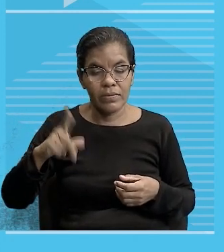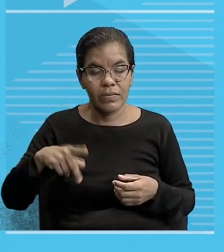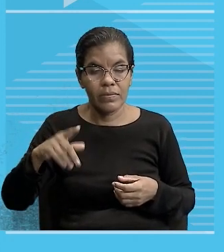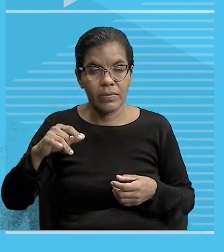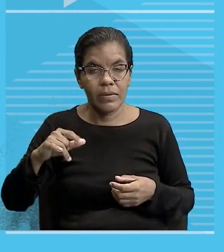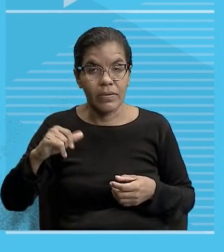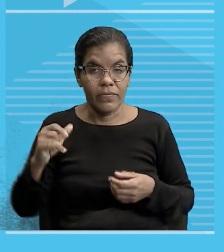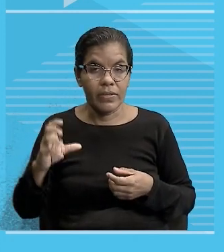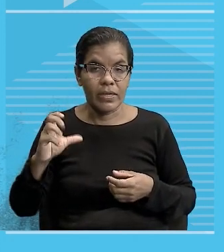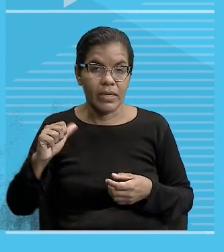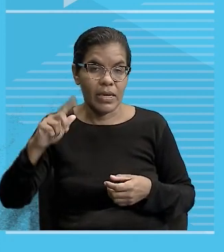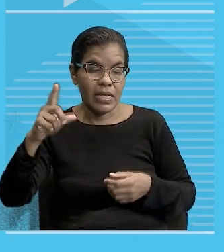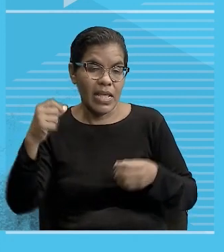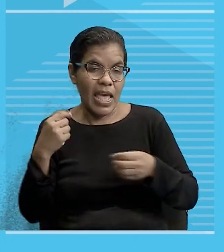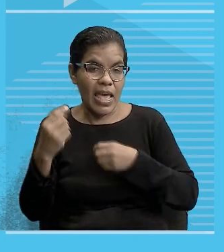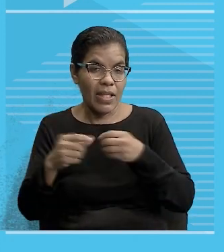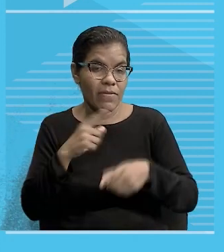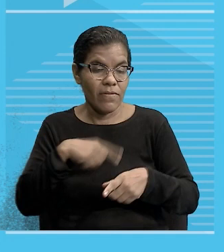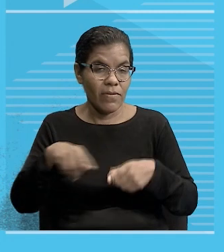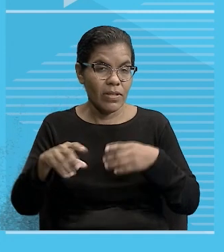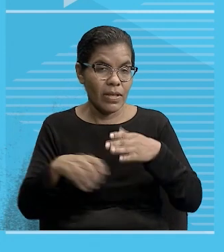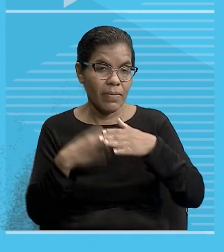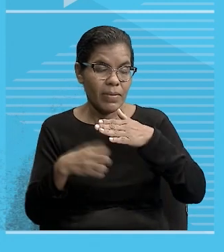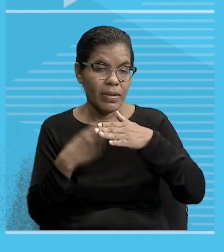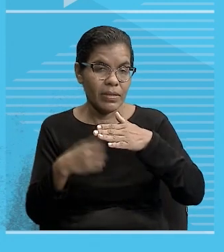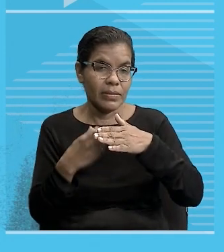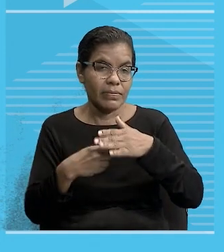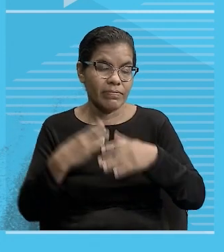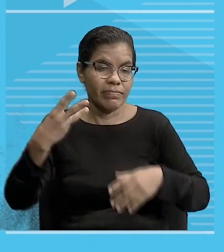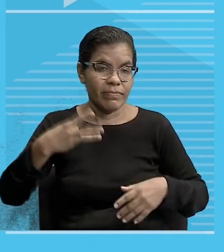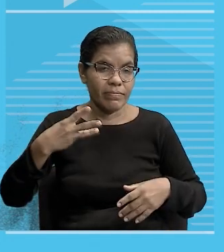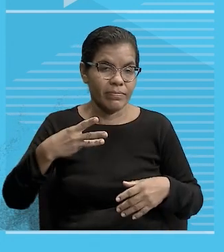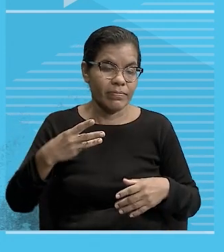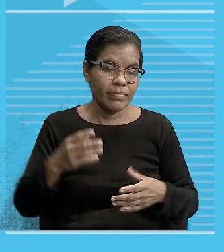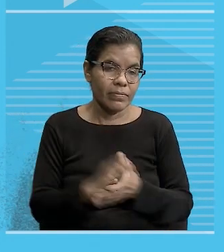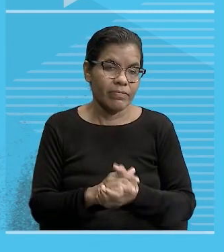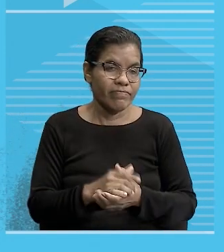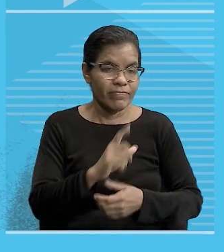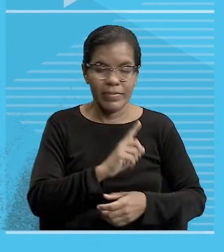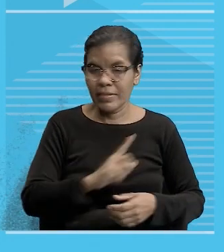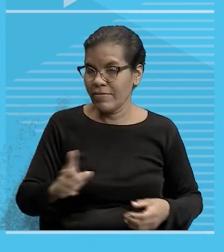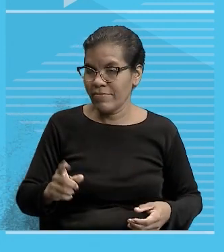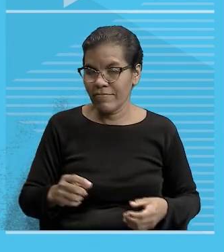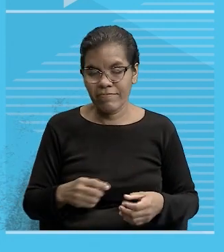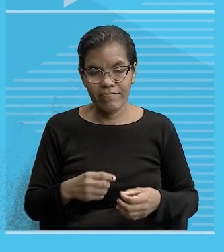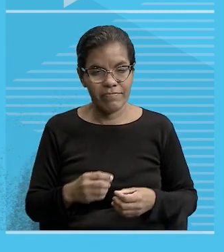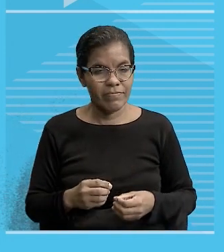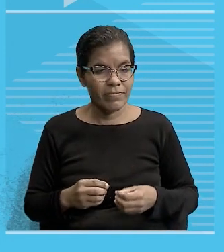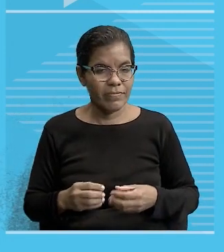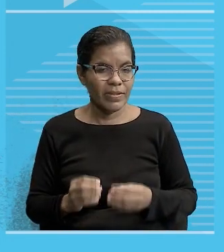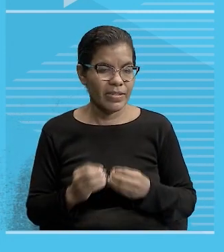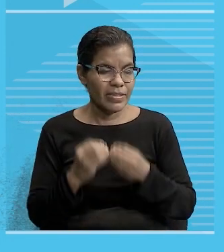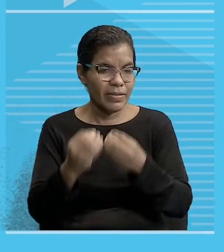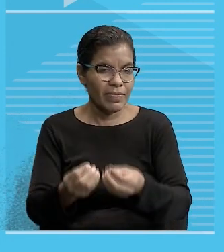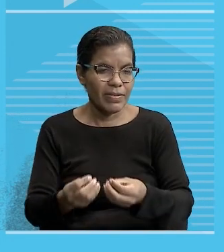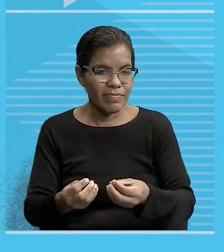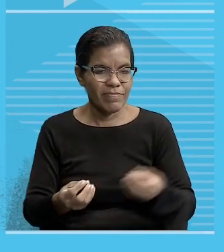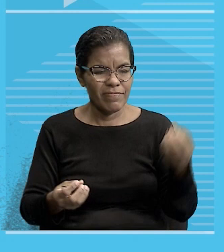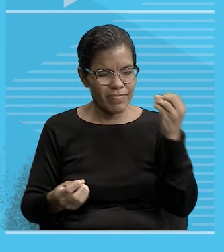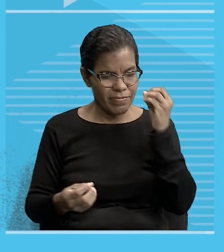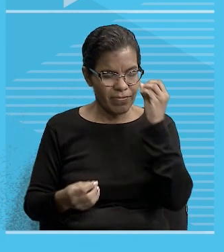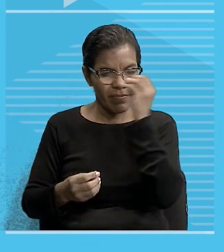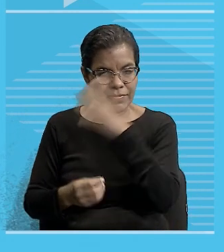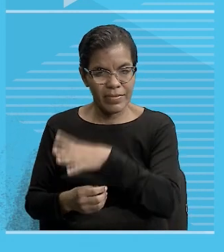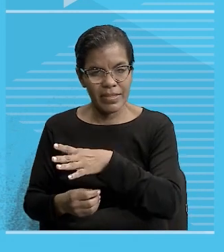uma Providência ele foi na empresa três vezes não foi atendido foi desprezado